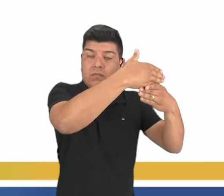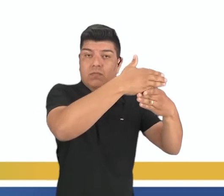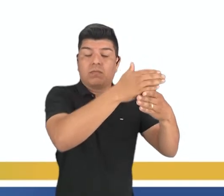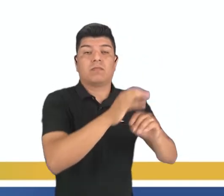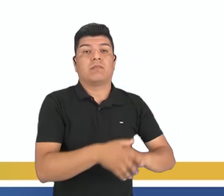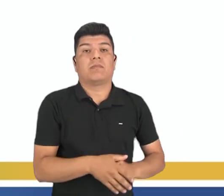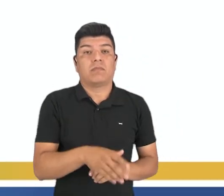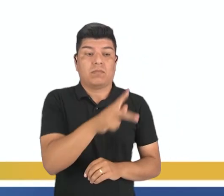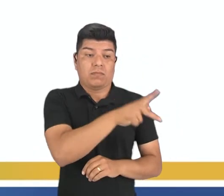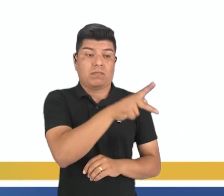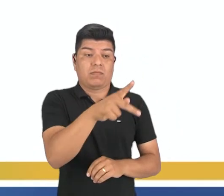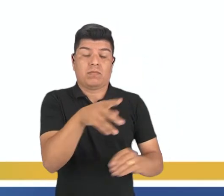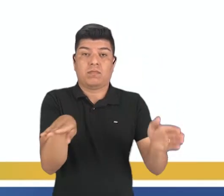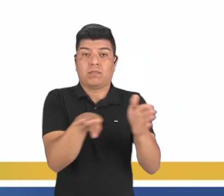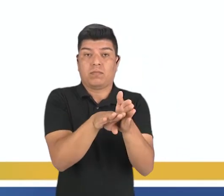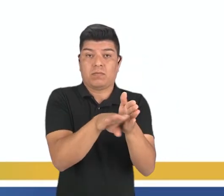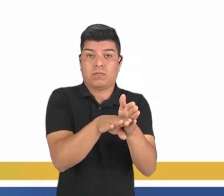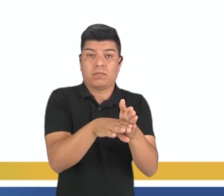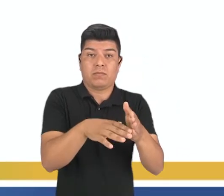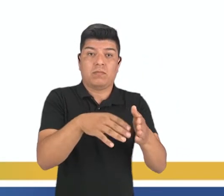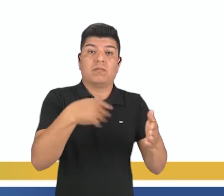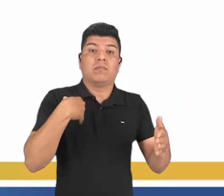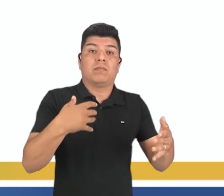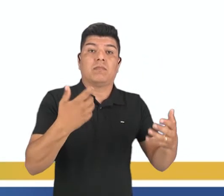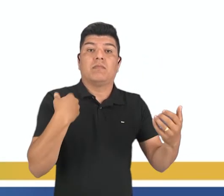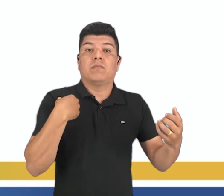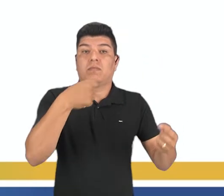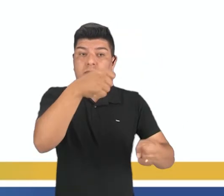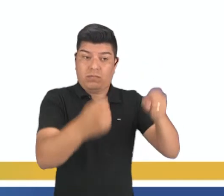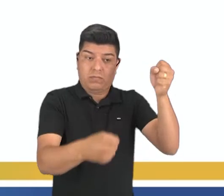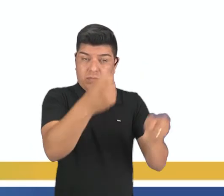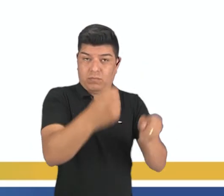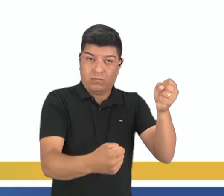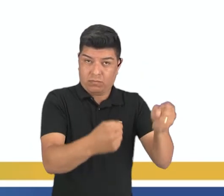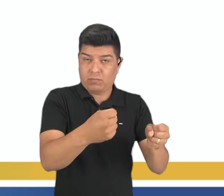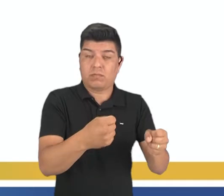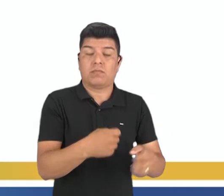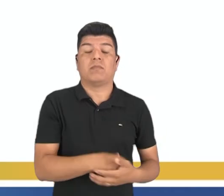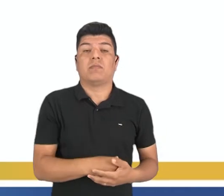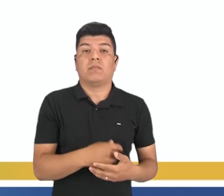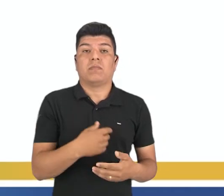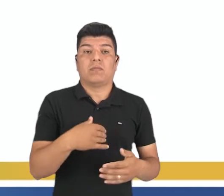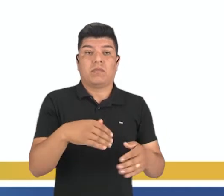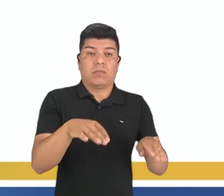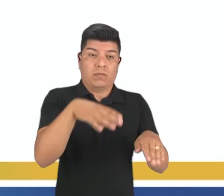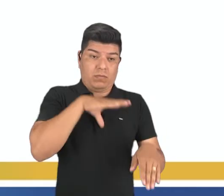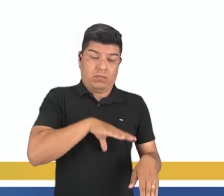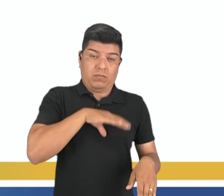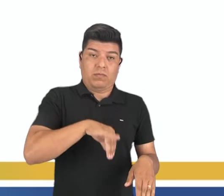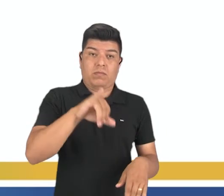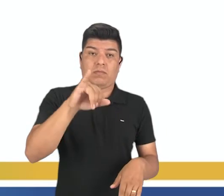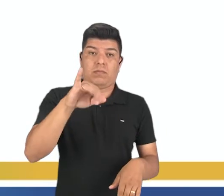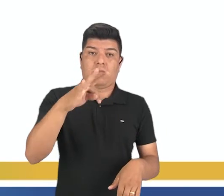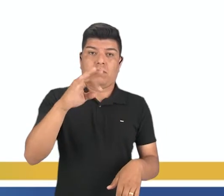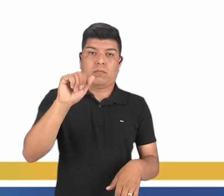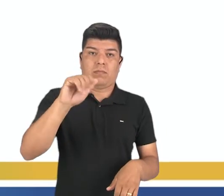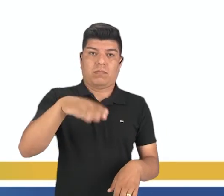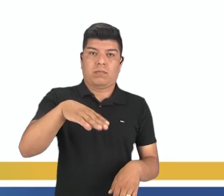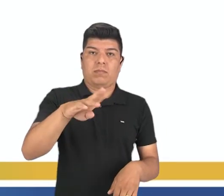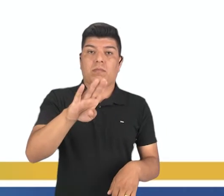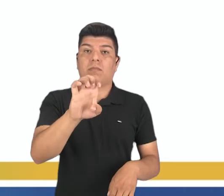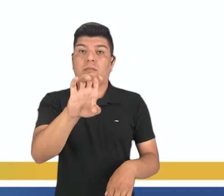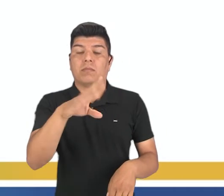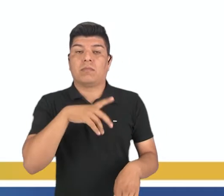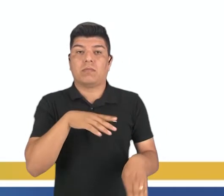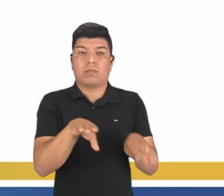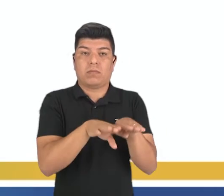As professoras chegaram de Kombi. Ambas moravam na cidade de Itambé e eram transportadas até a zona rural pelo